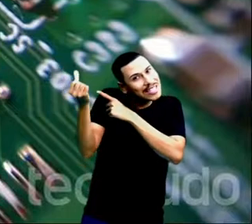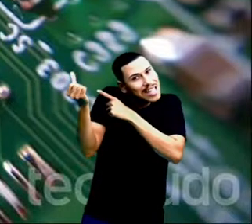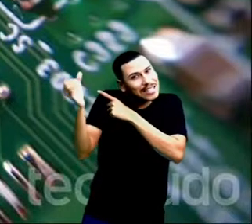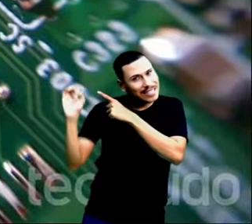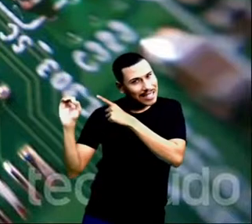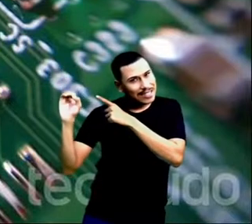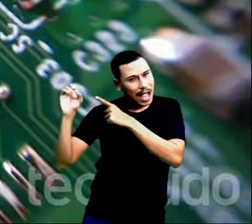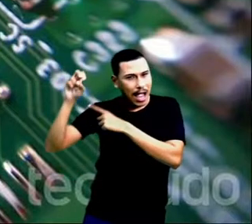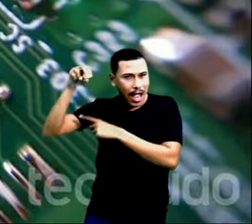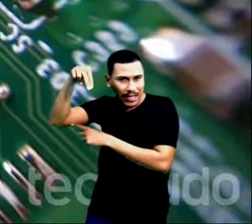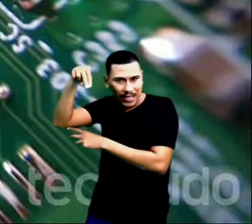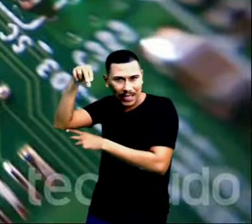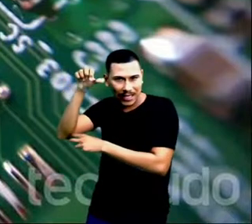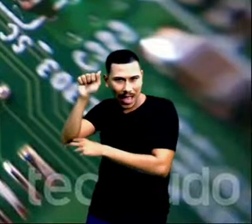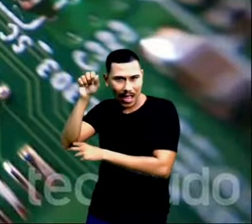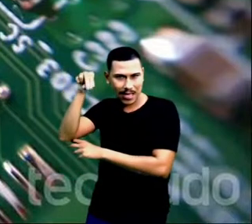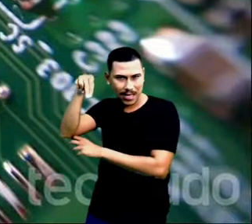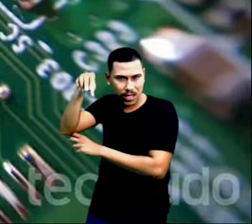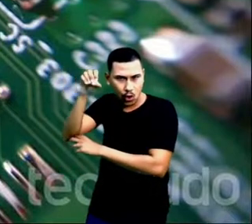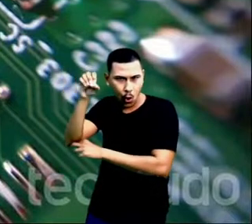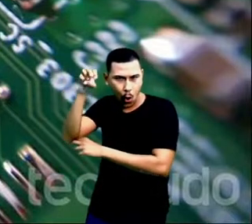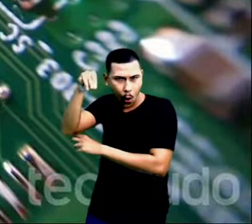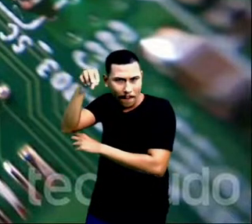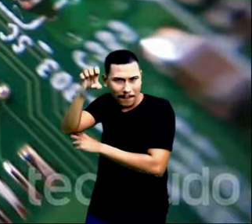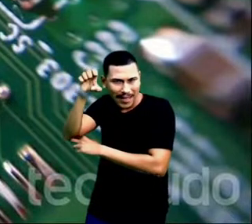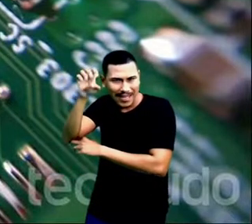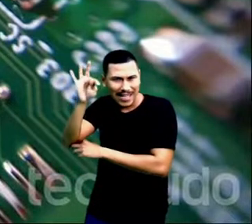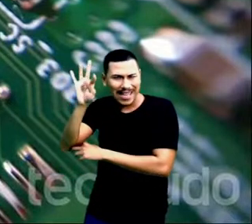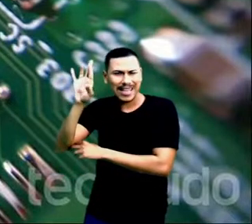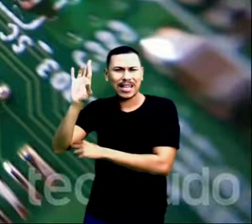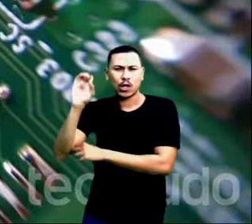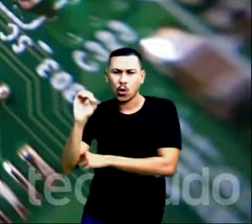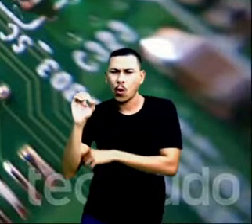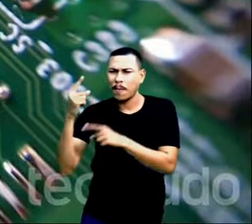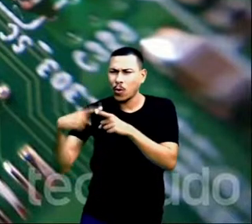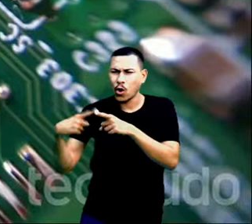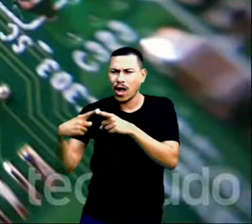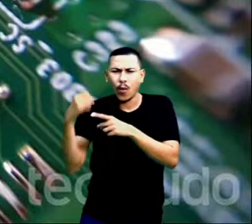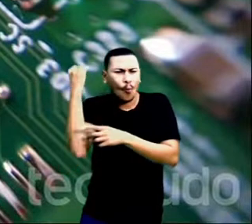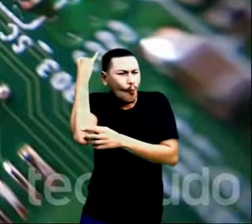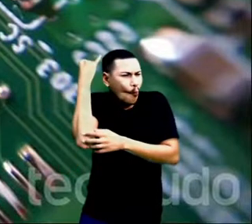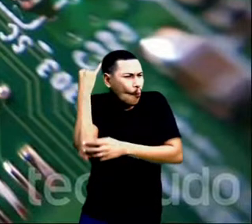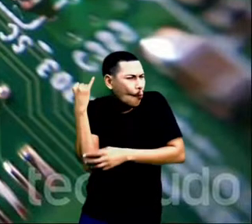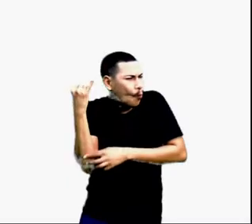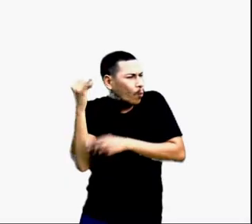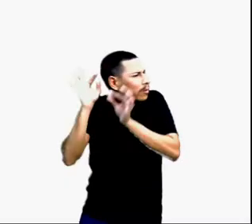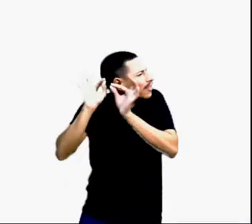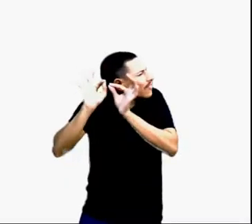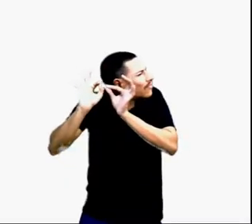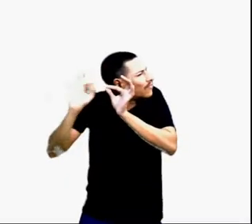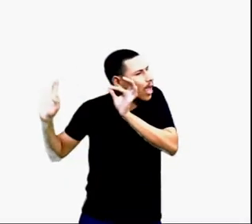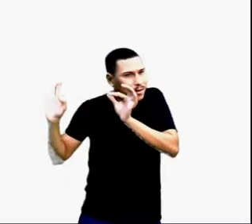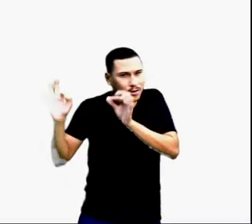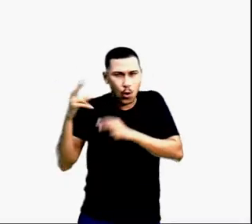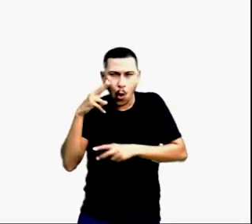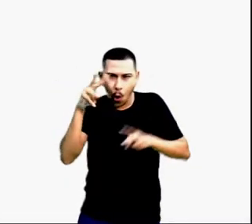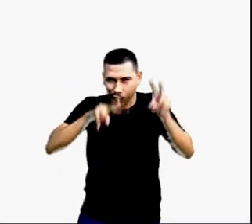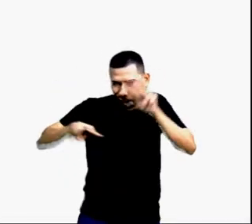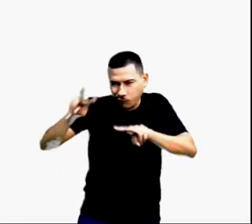na no metrô ele é muito feio Então vamos ver os seus